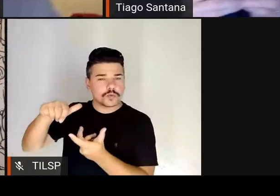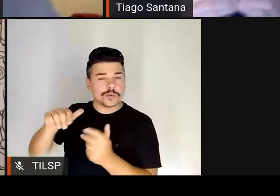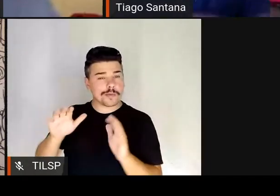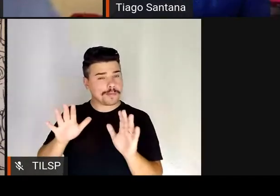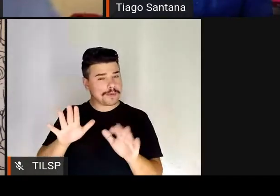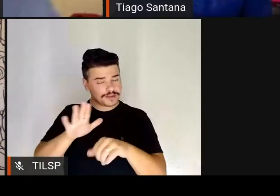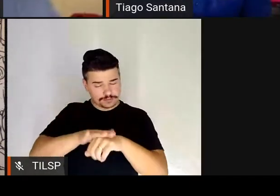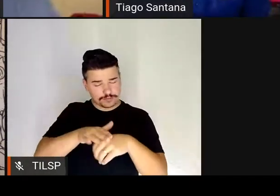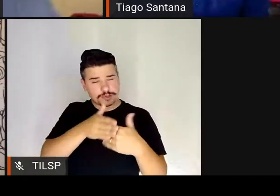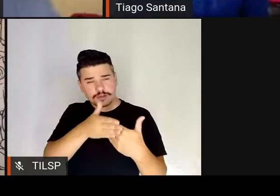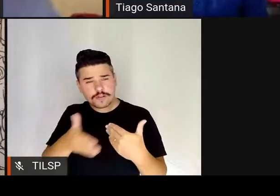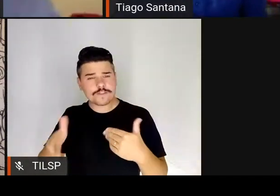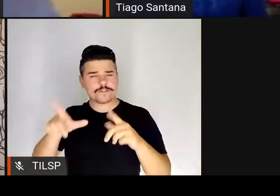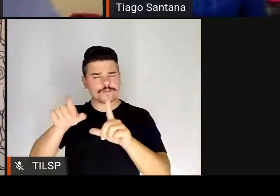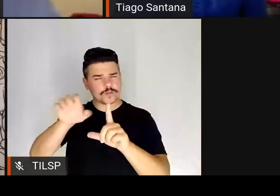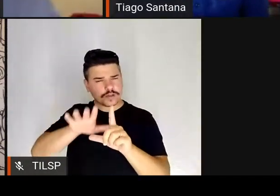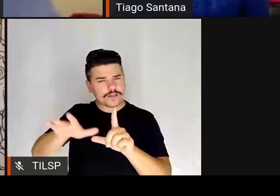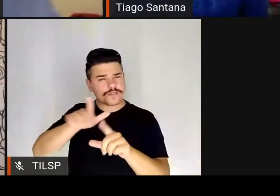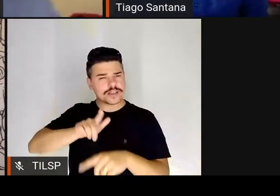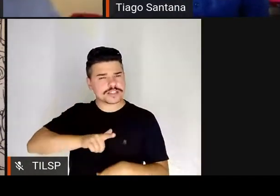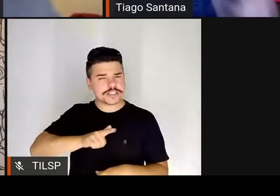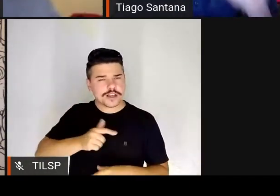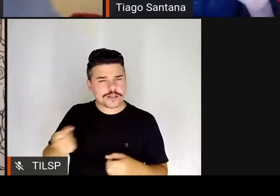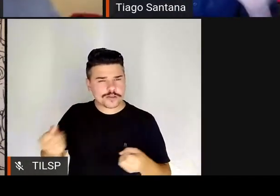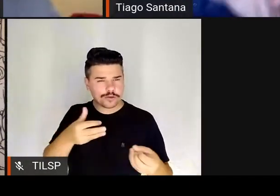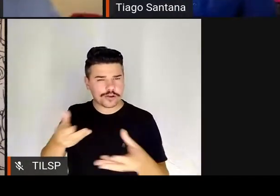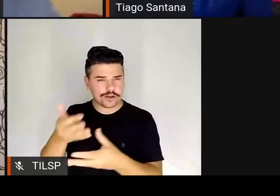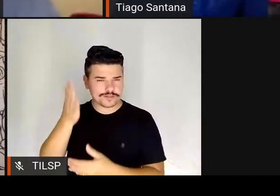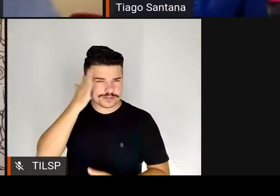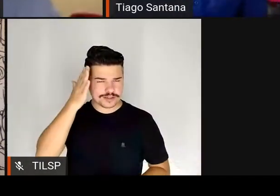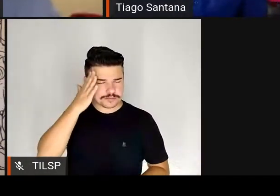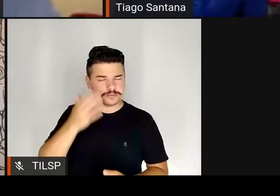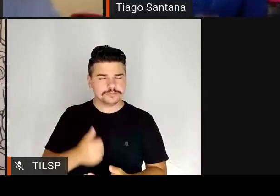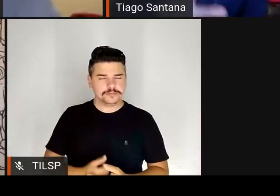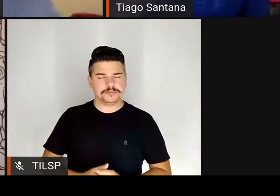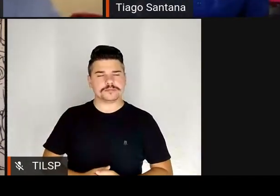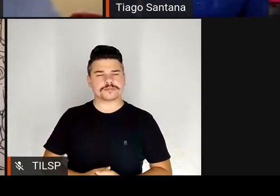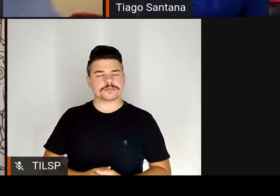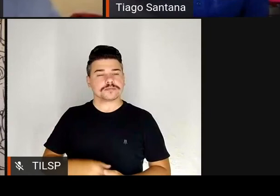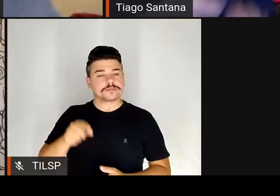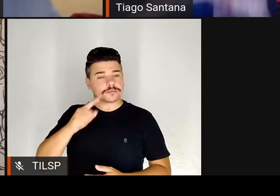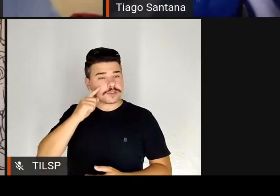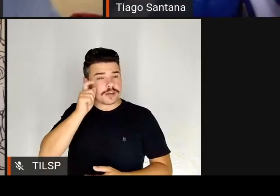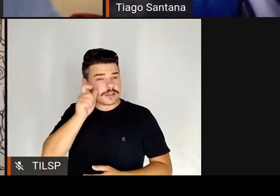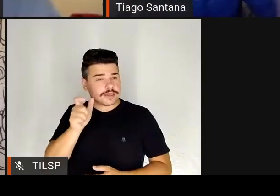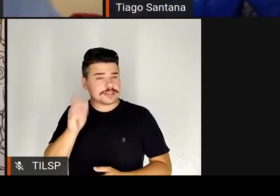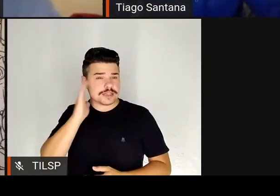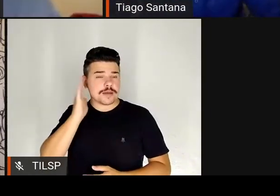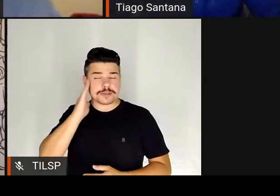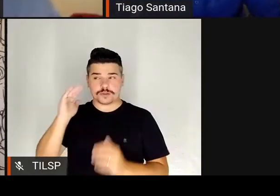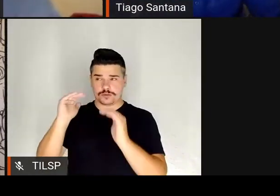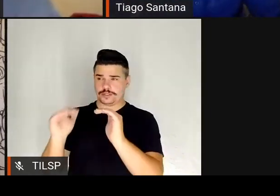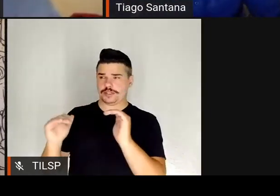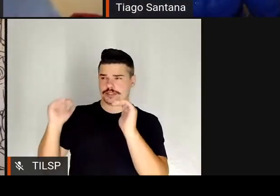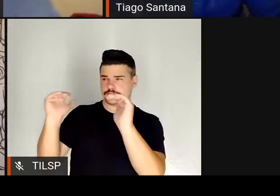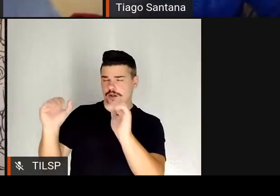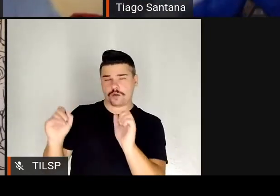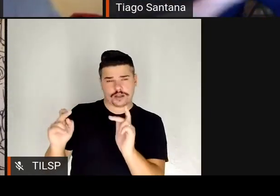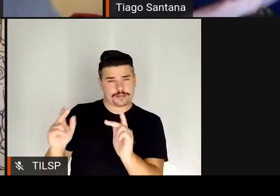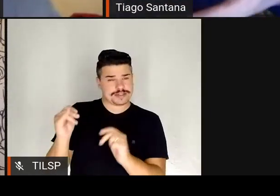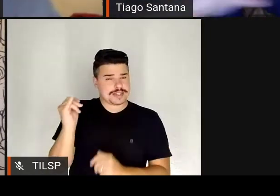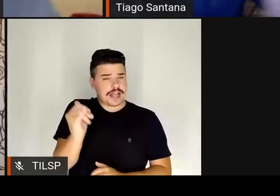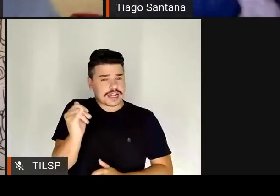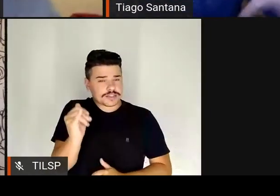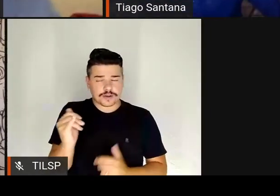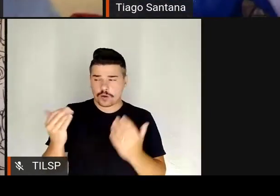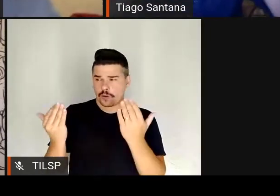tinha uma fotografia muito, muito sofisticada, sabe? Que é uma coisa interessante também, por mais que isso não fosse essencial, mas a narrativa dele, você não pode ficar comparando